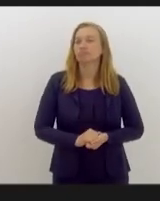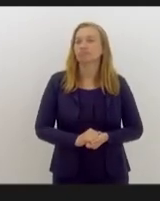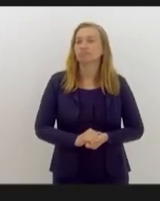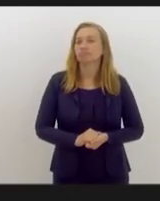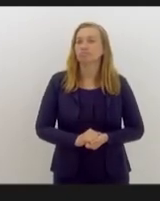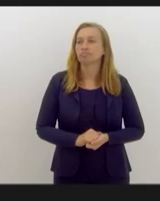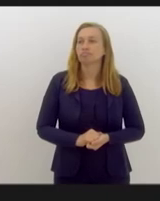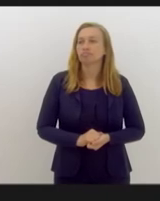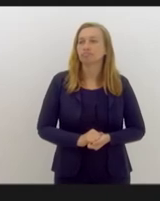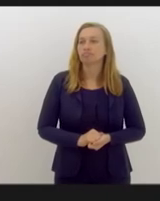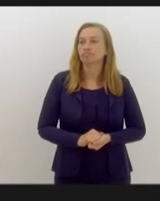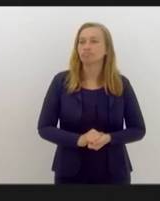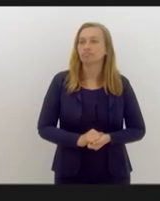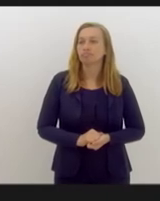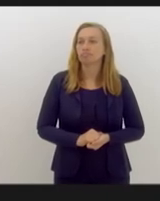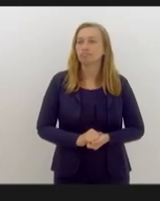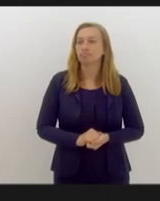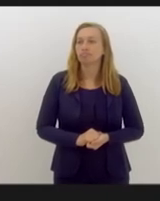que, de alguma forma,